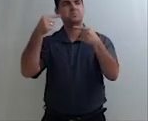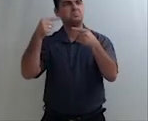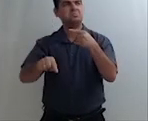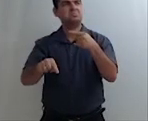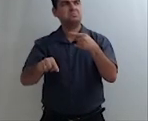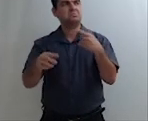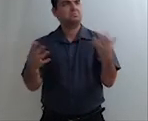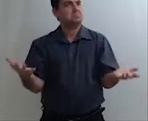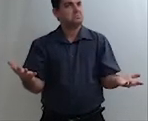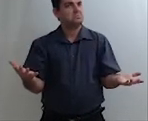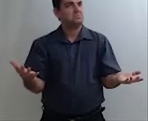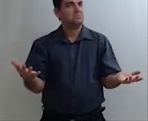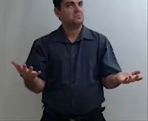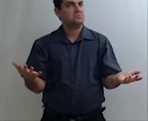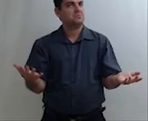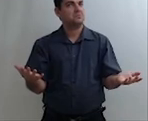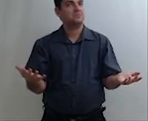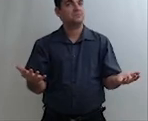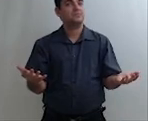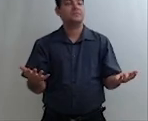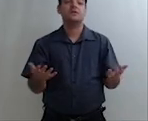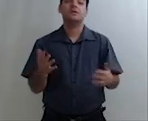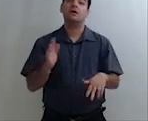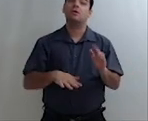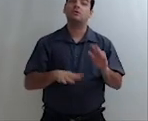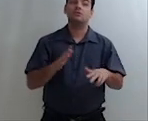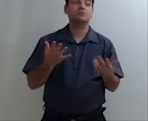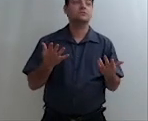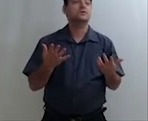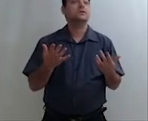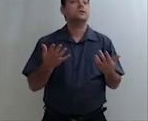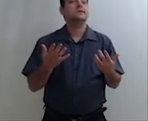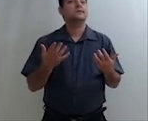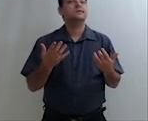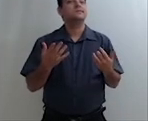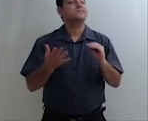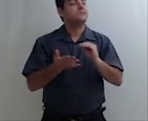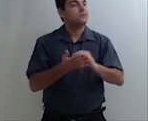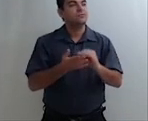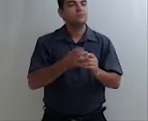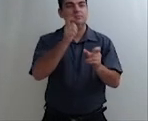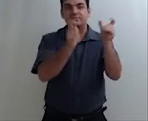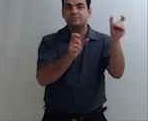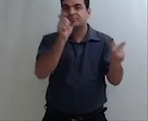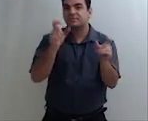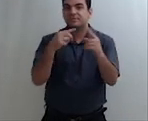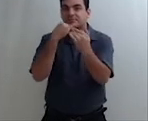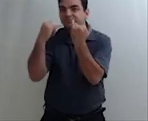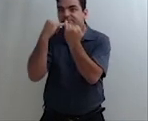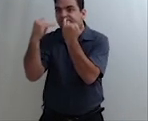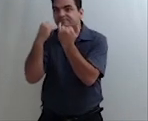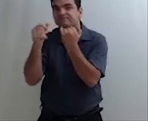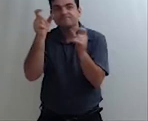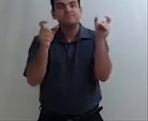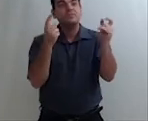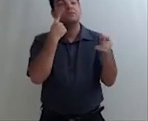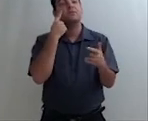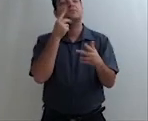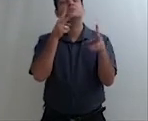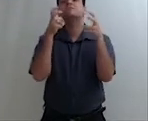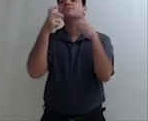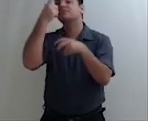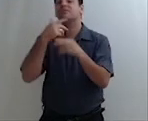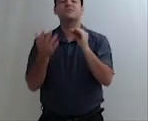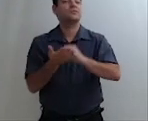desrespeito foi exagerado porque não se colocou a pessoa entre semelh antes o auto de descrição